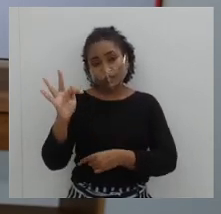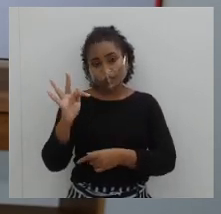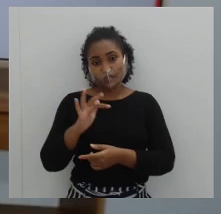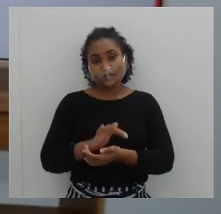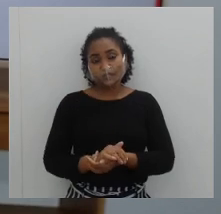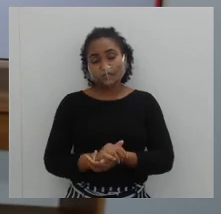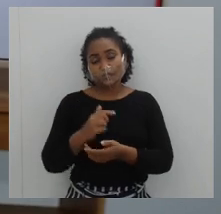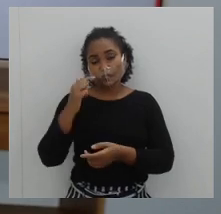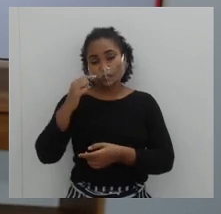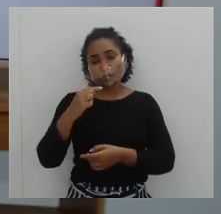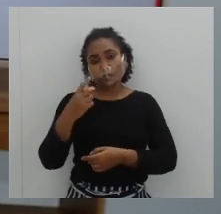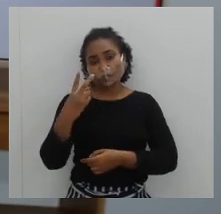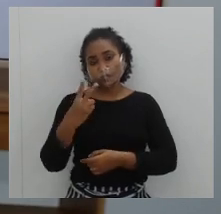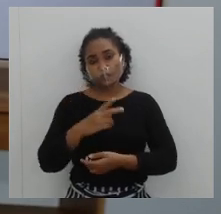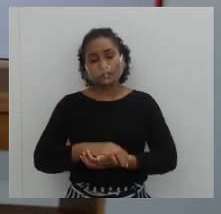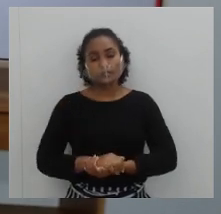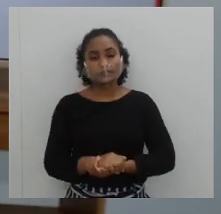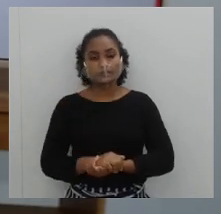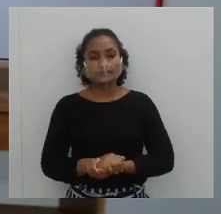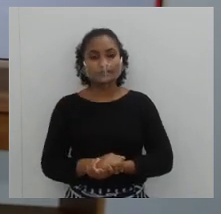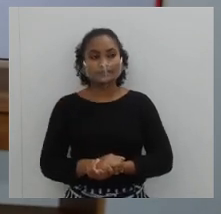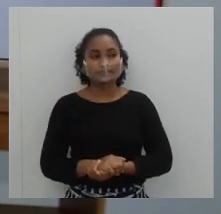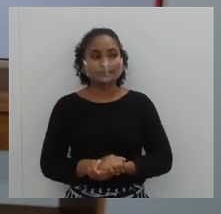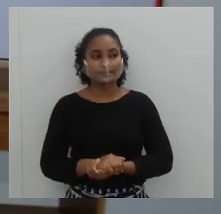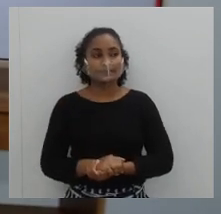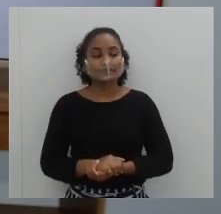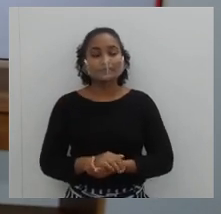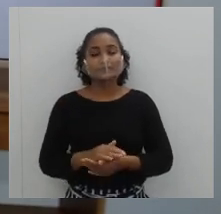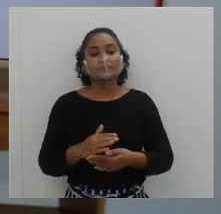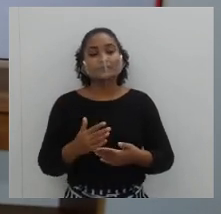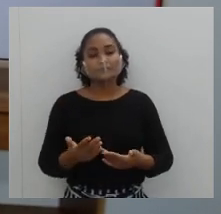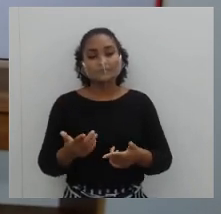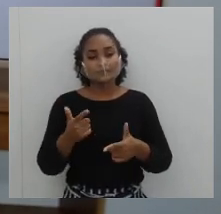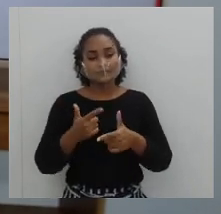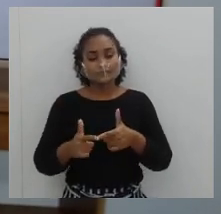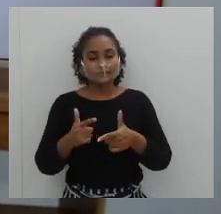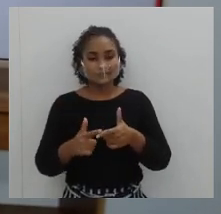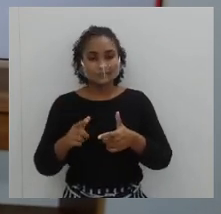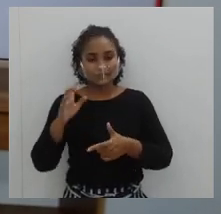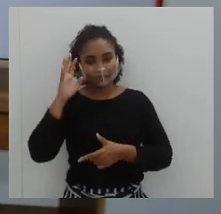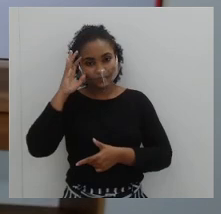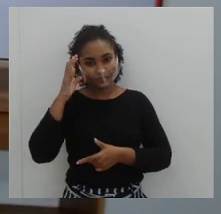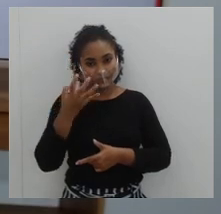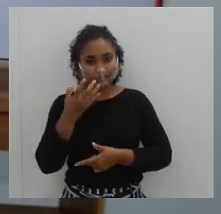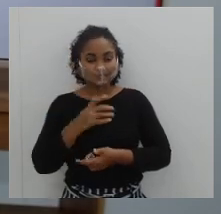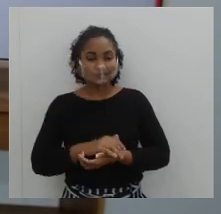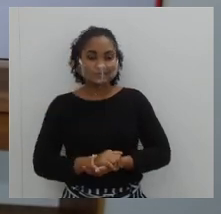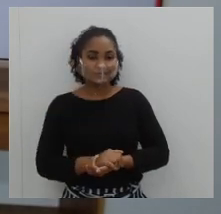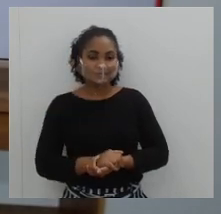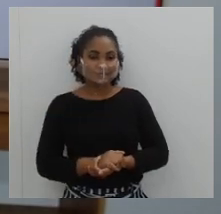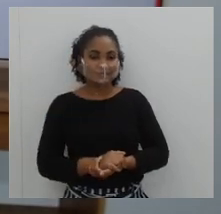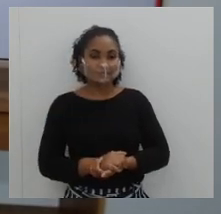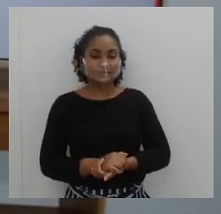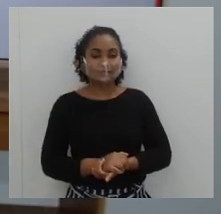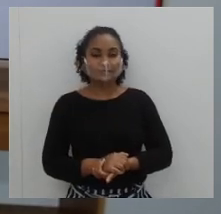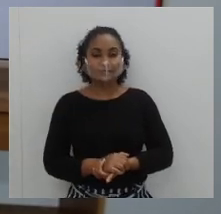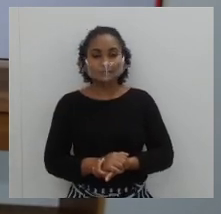né, vai dar igual a 2. Tá certo? Então, no problema está dizendo que o número de vértices é